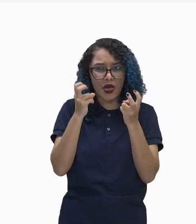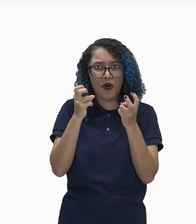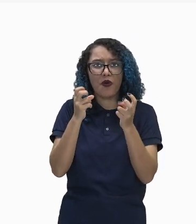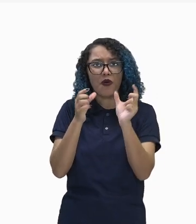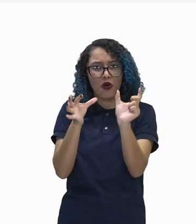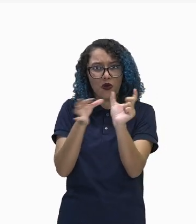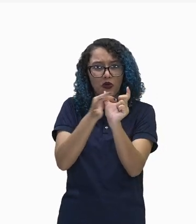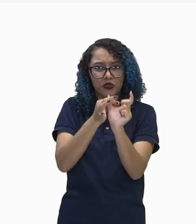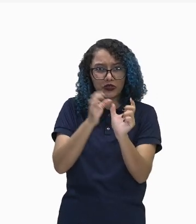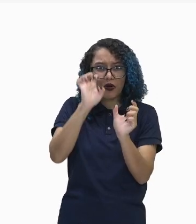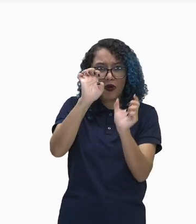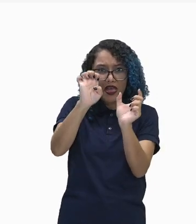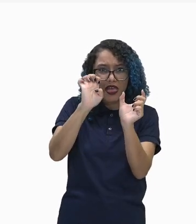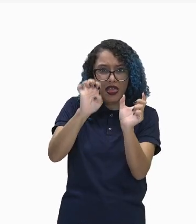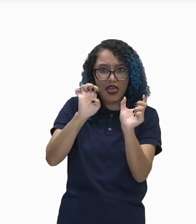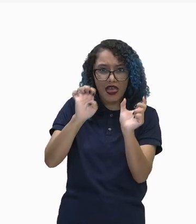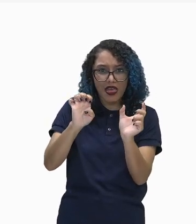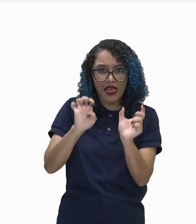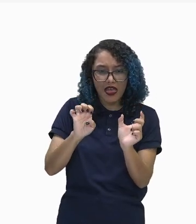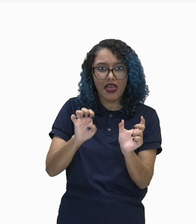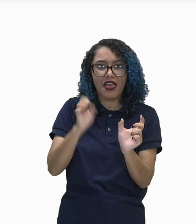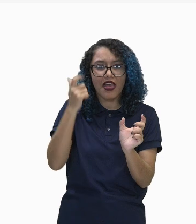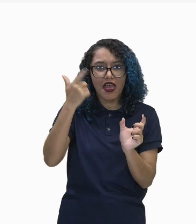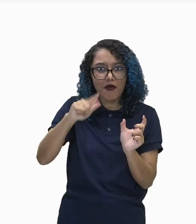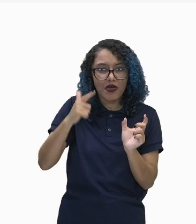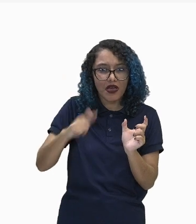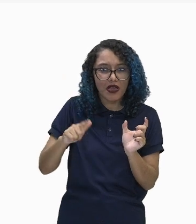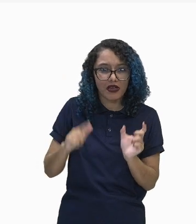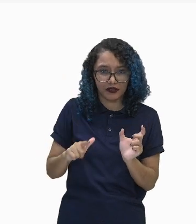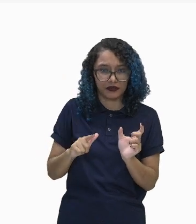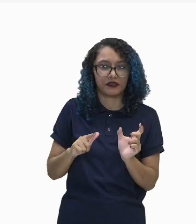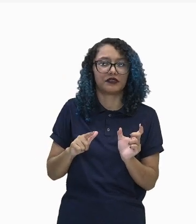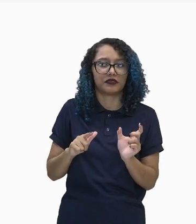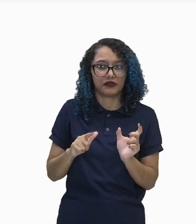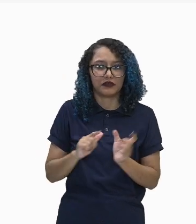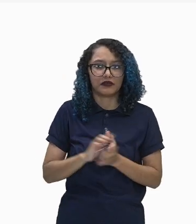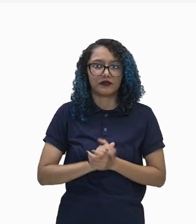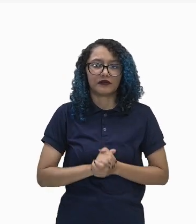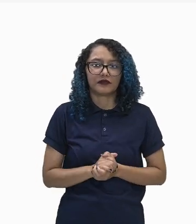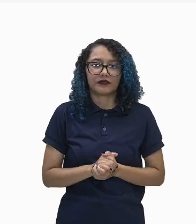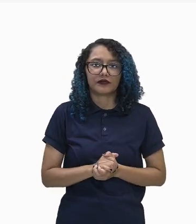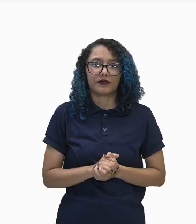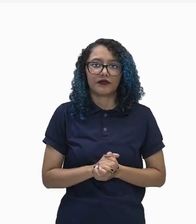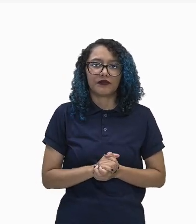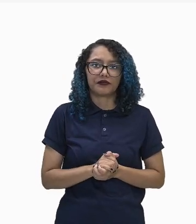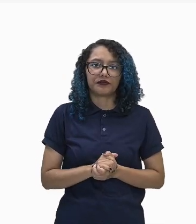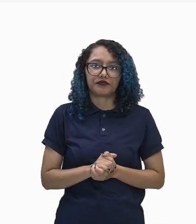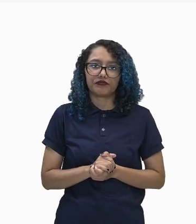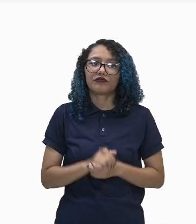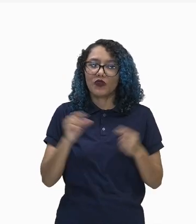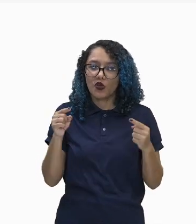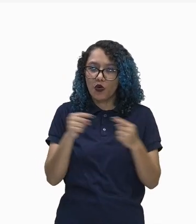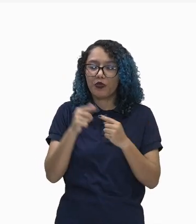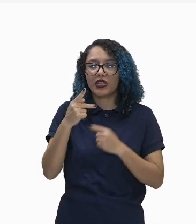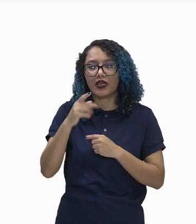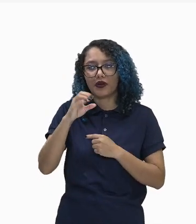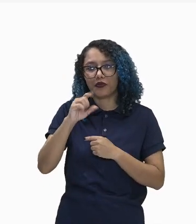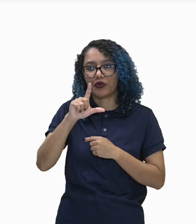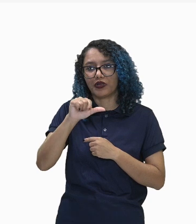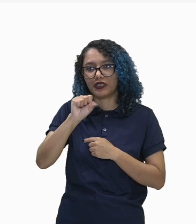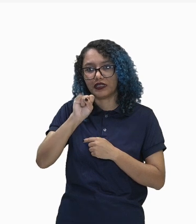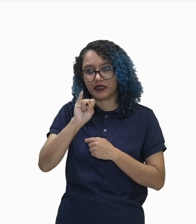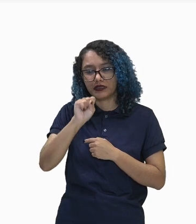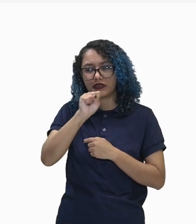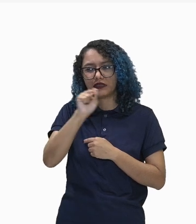Melhor dizendo, conjunção. É o excesso de conjunção, tá? Polissíndeto. E chora,